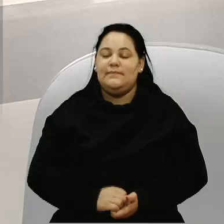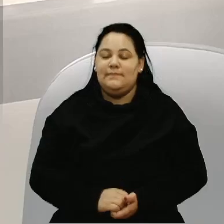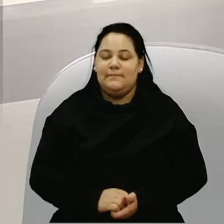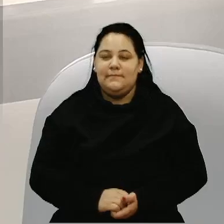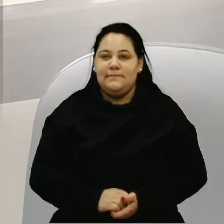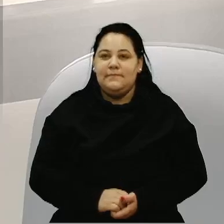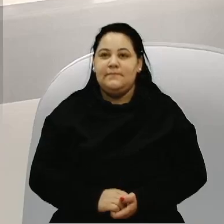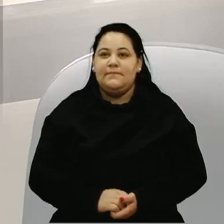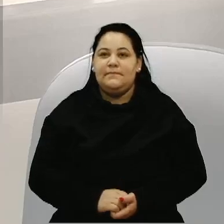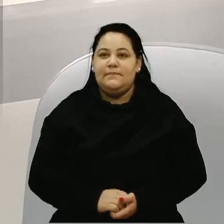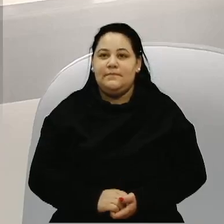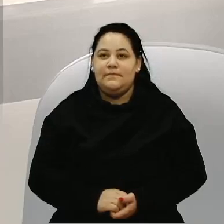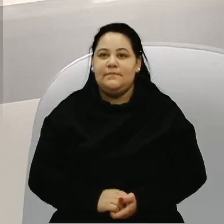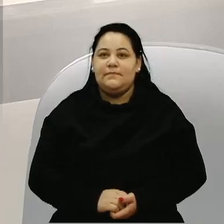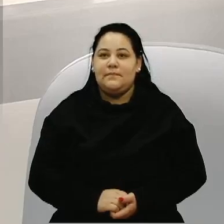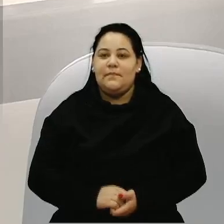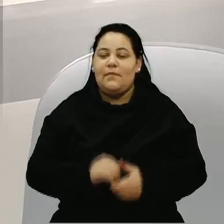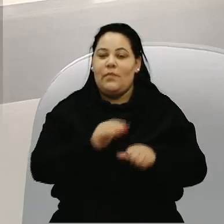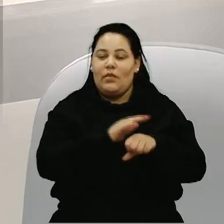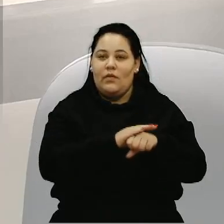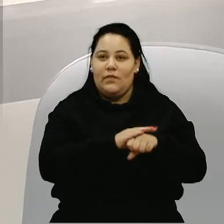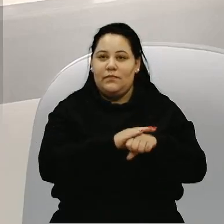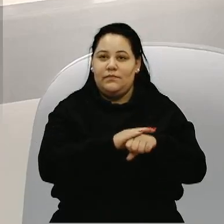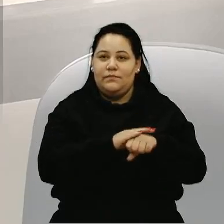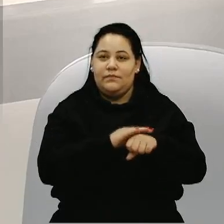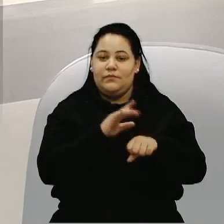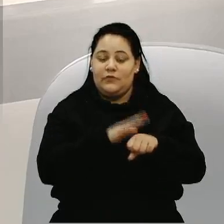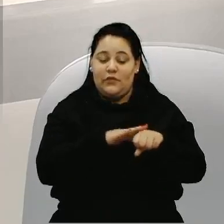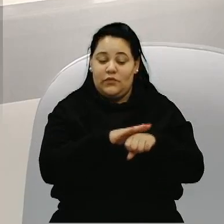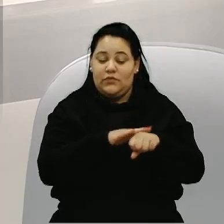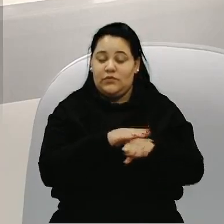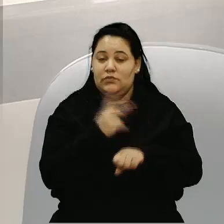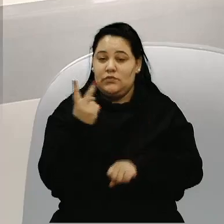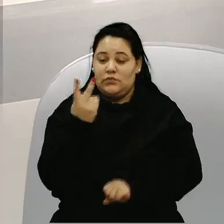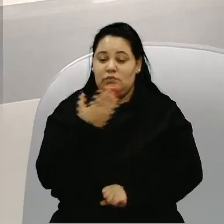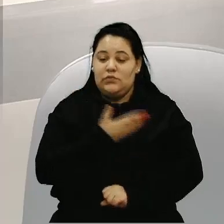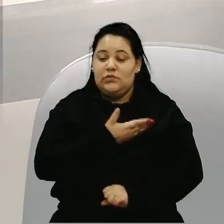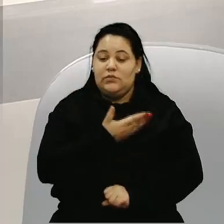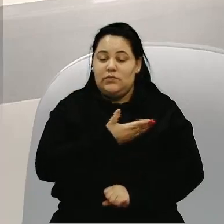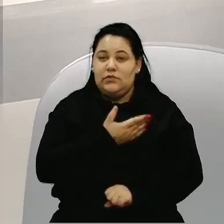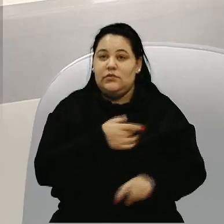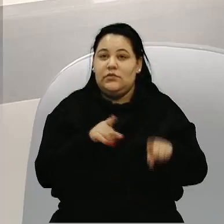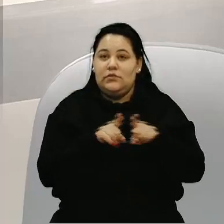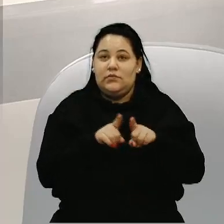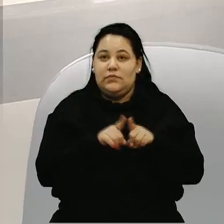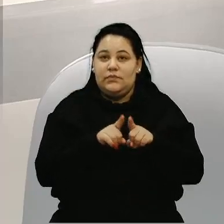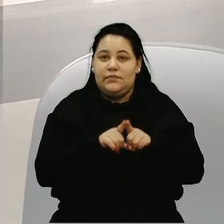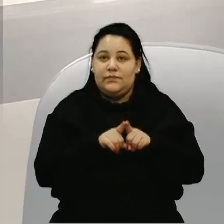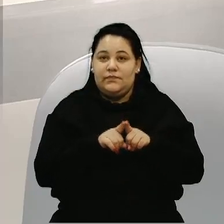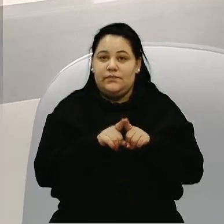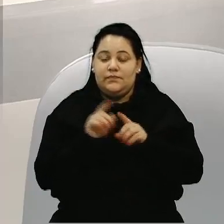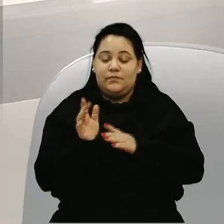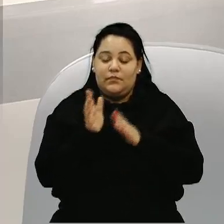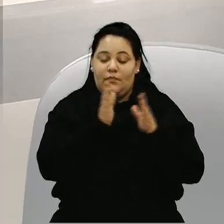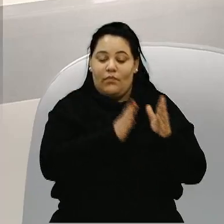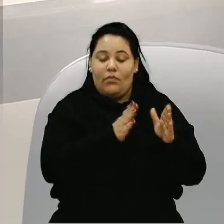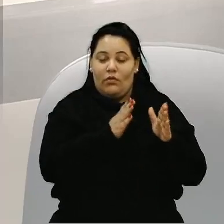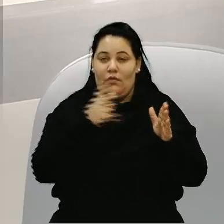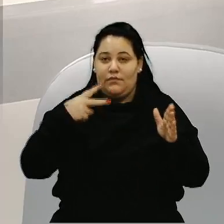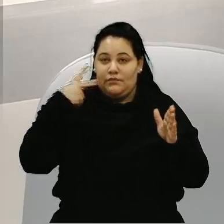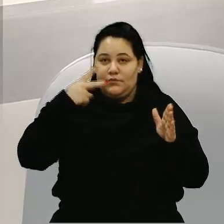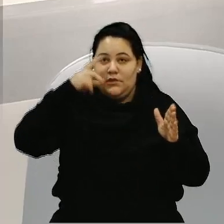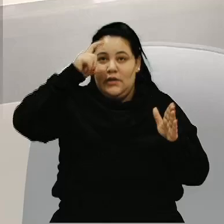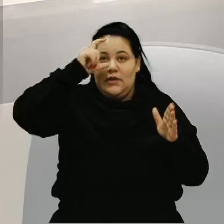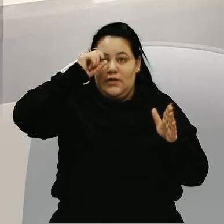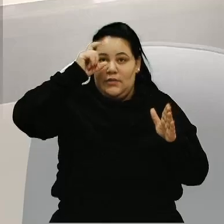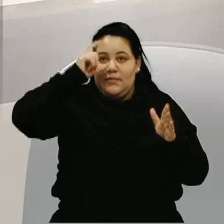Planet, conversando com dois amigos, e daqui a pouco começou a ficar meio nubladinho, vereador Scarco na frente,